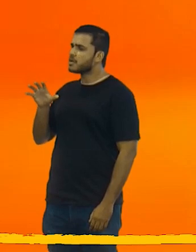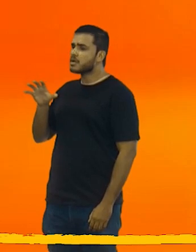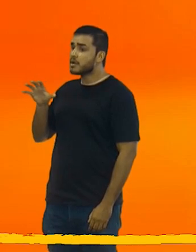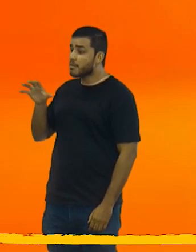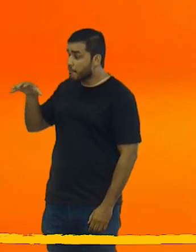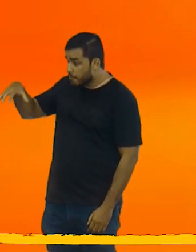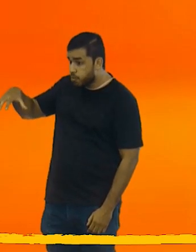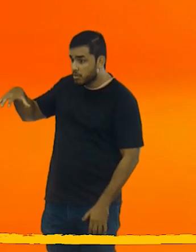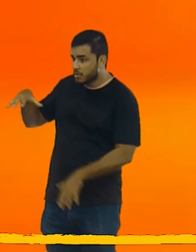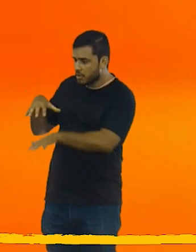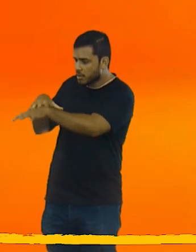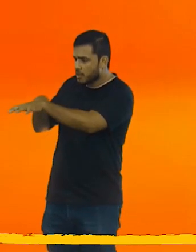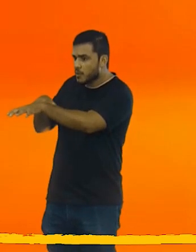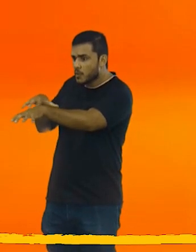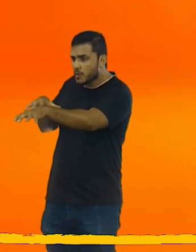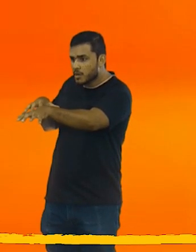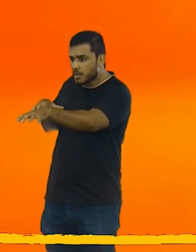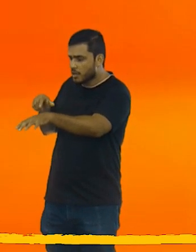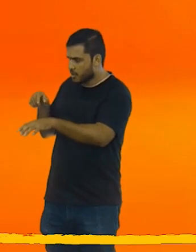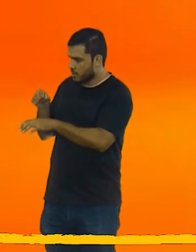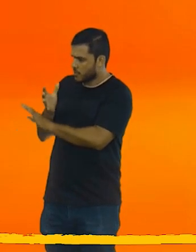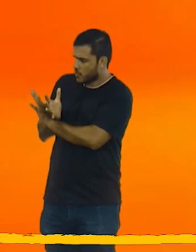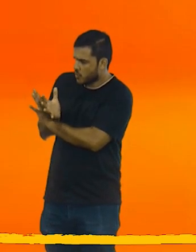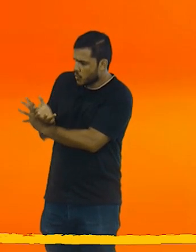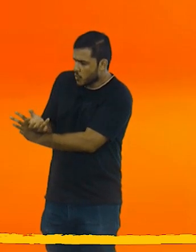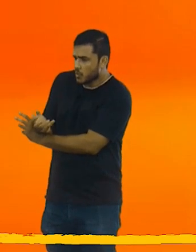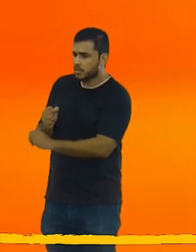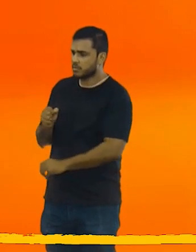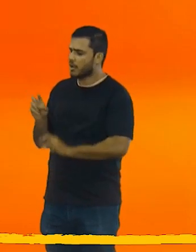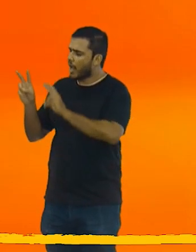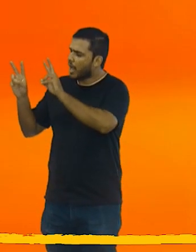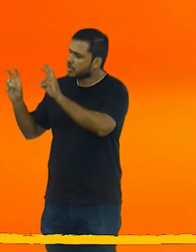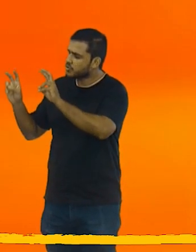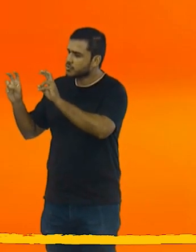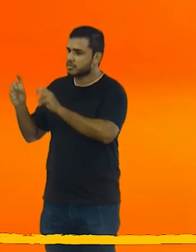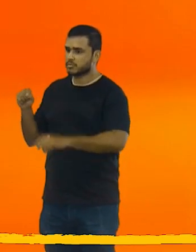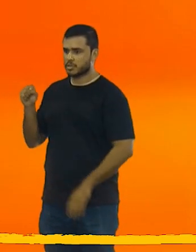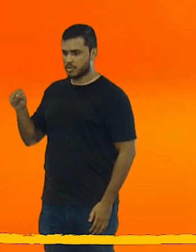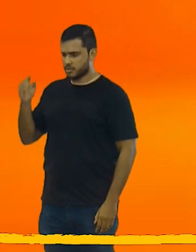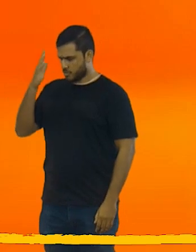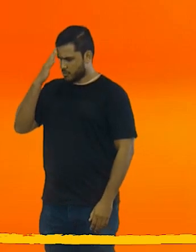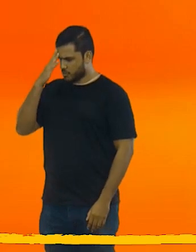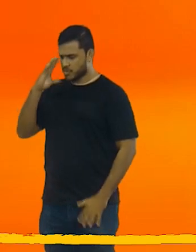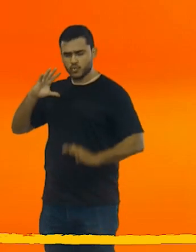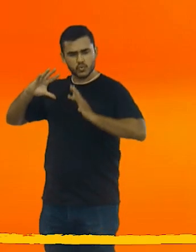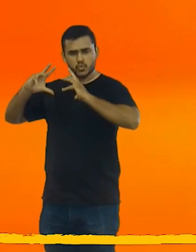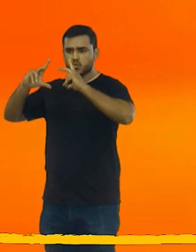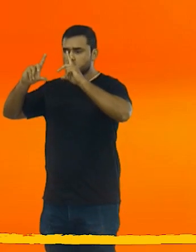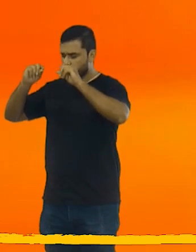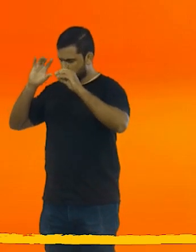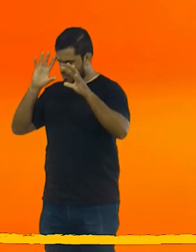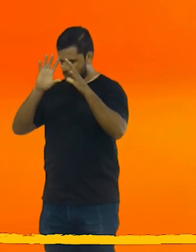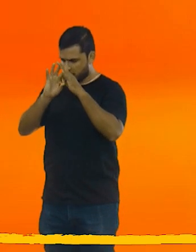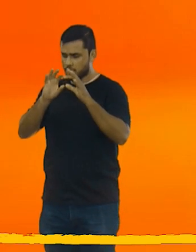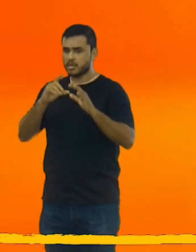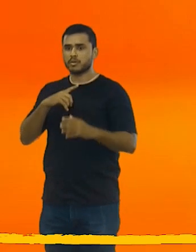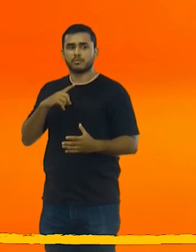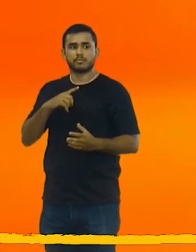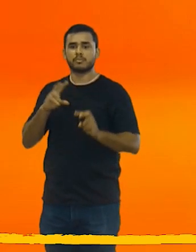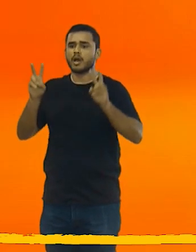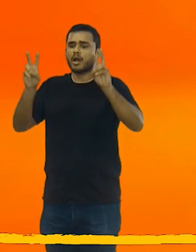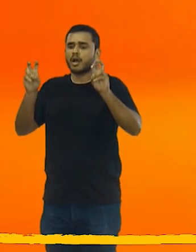dizer que ele é o quê? Ele é social, ele é determinista, ele é idealista, ele